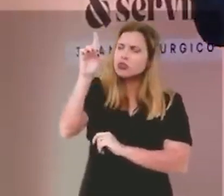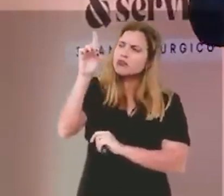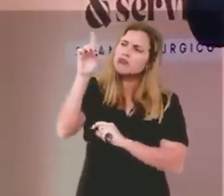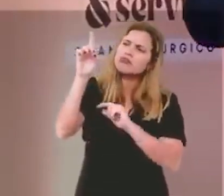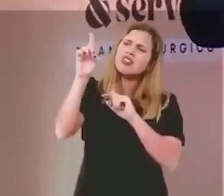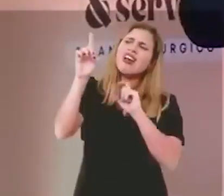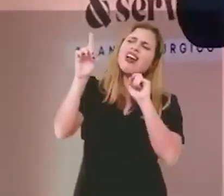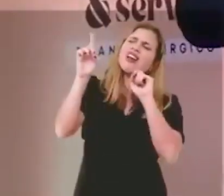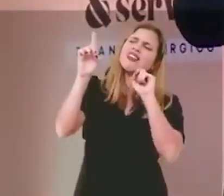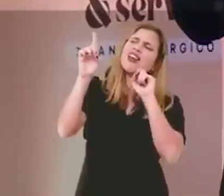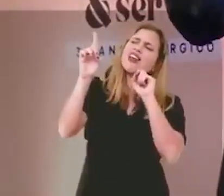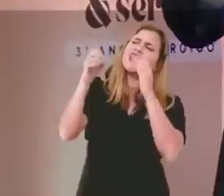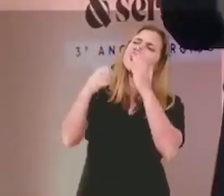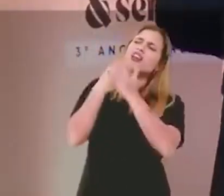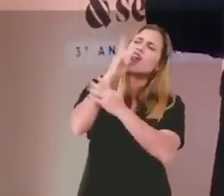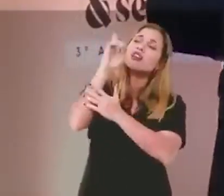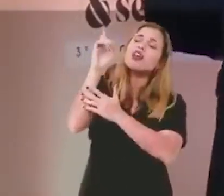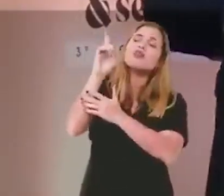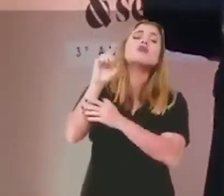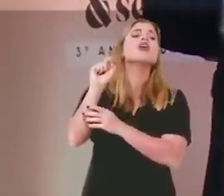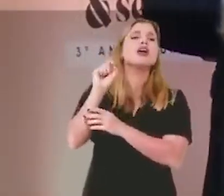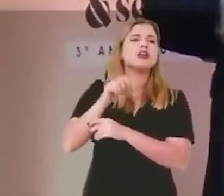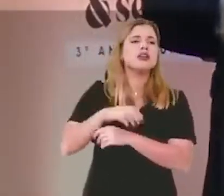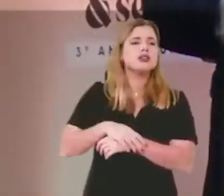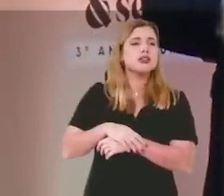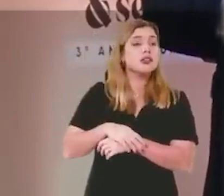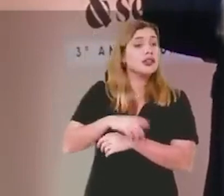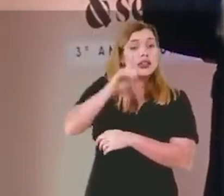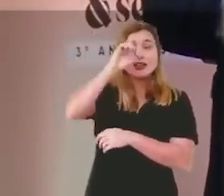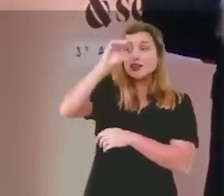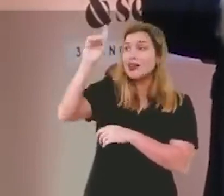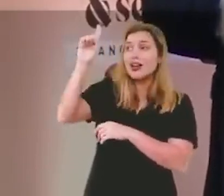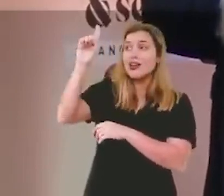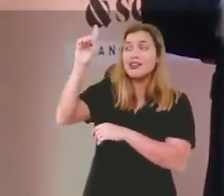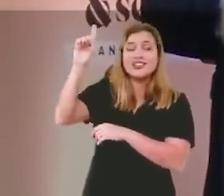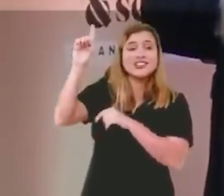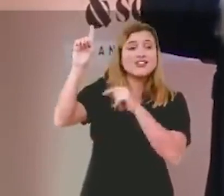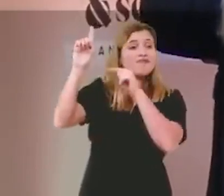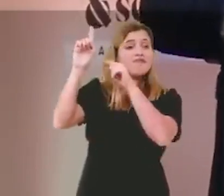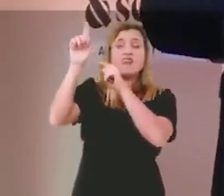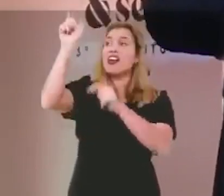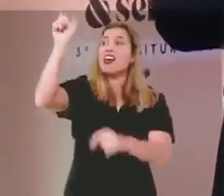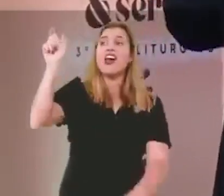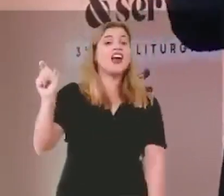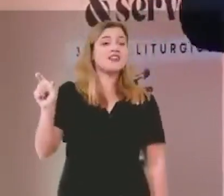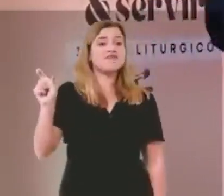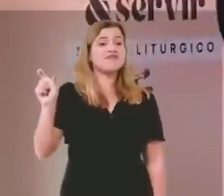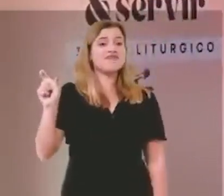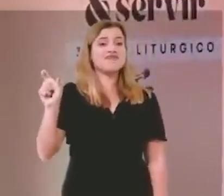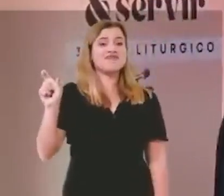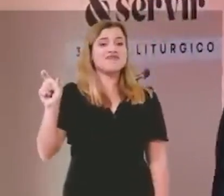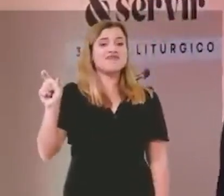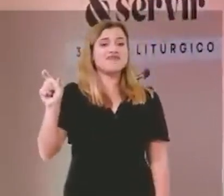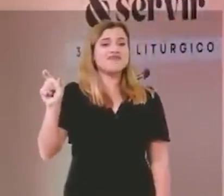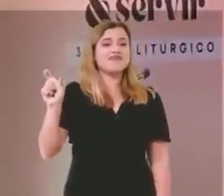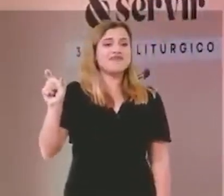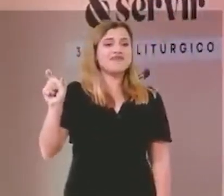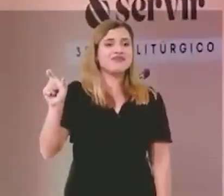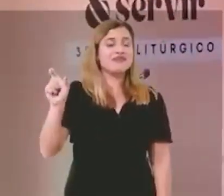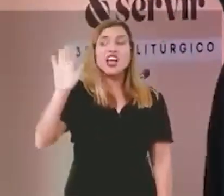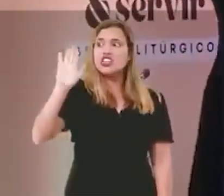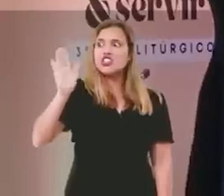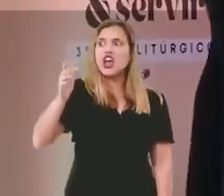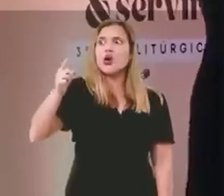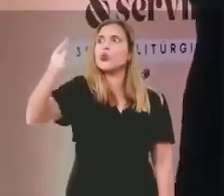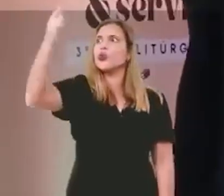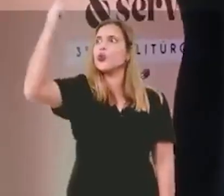Resposta: ninguém. Ele não foi criado, ele é o Criador. Mas alguém ainda pergunta, mas então quando ele